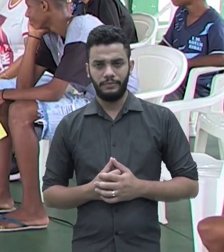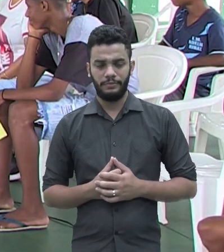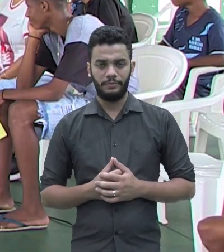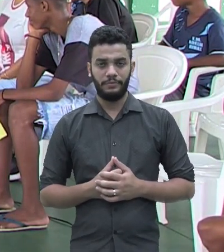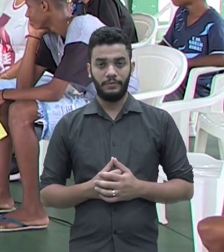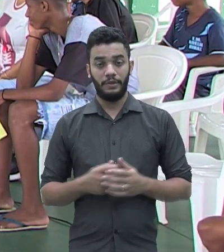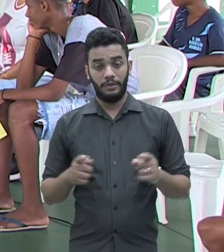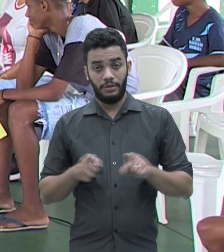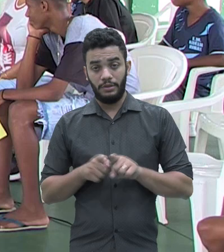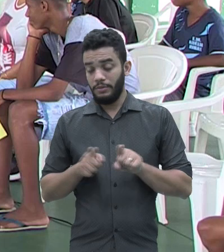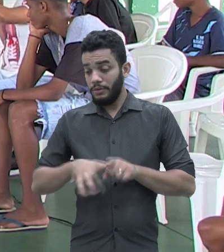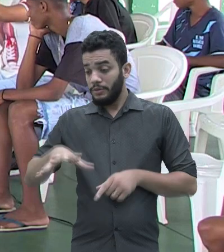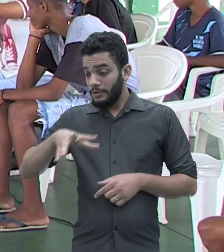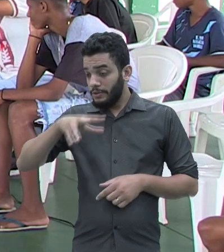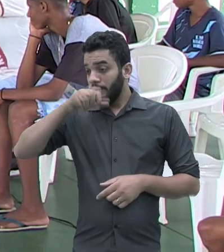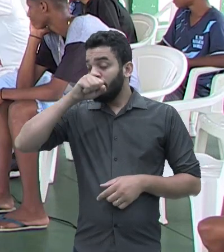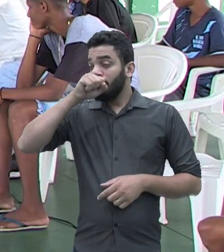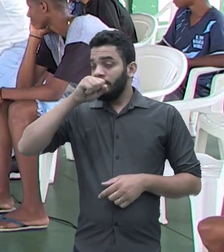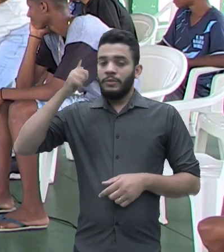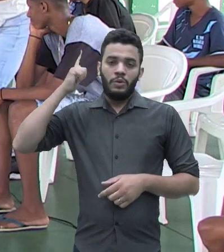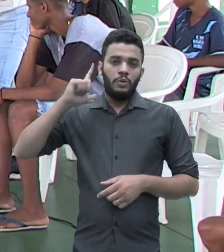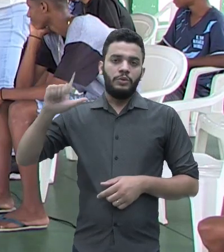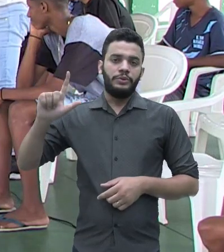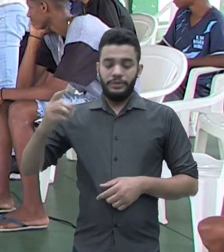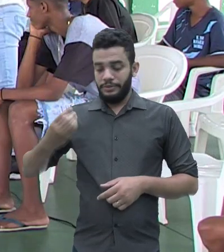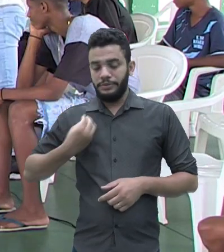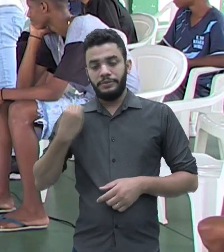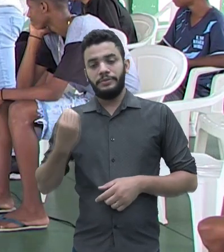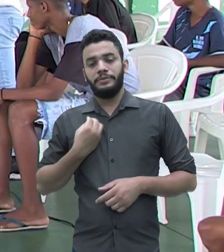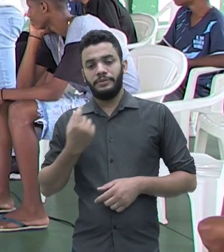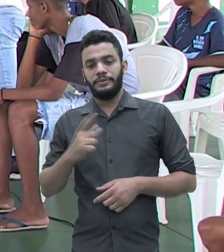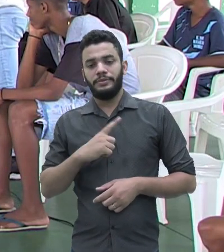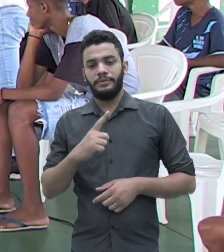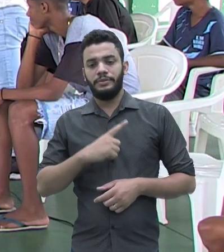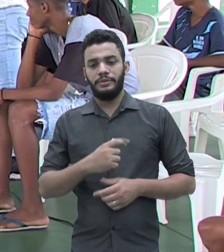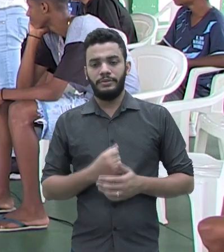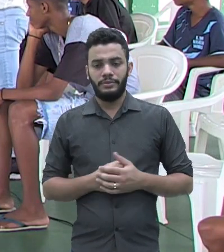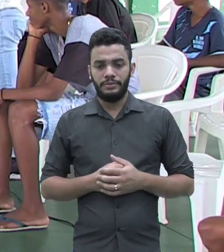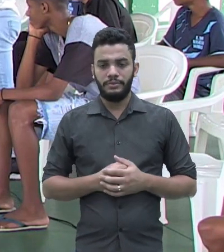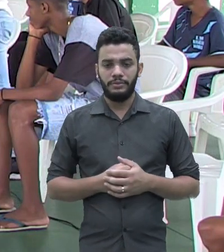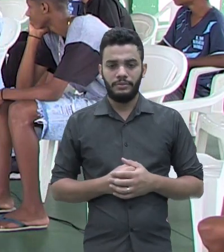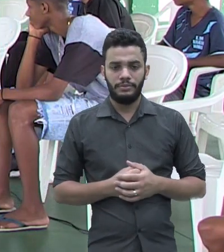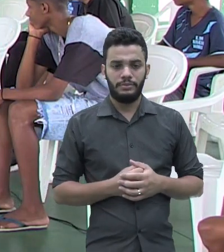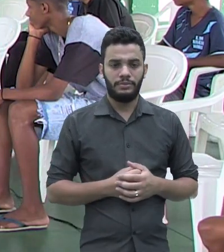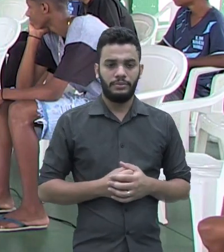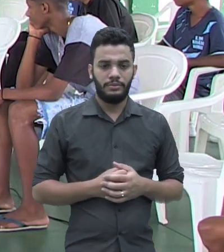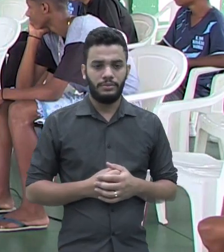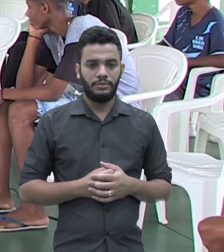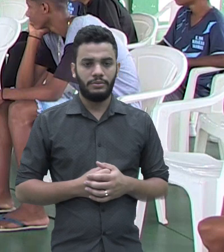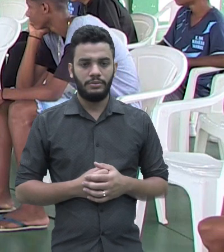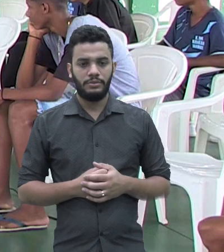pelo ar que respira. Amarra o balão, ok? Você não foi grato por nada?